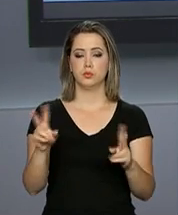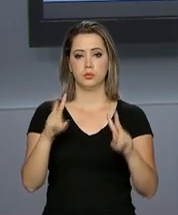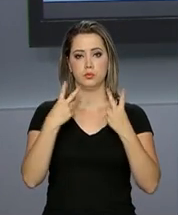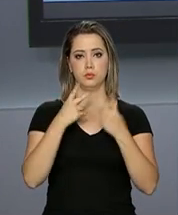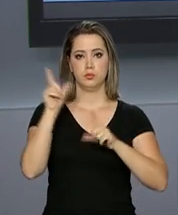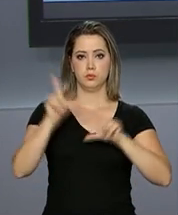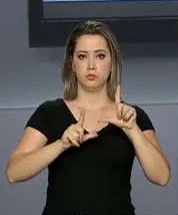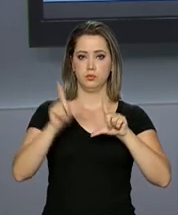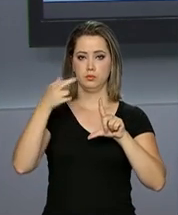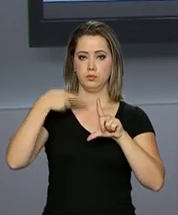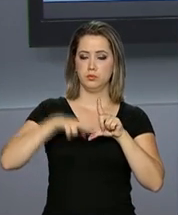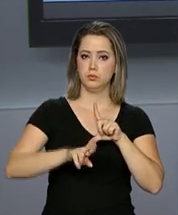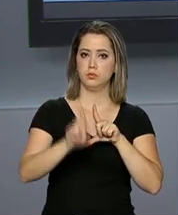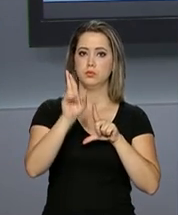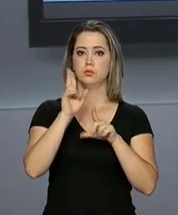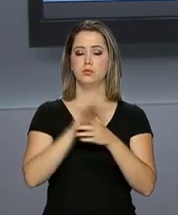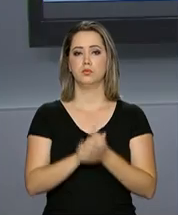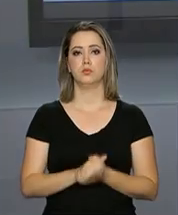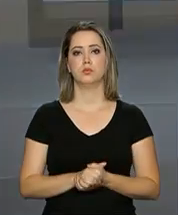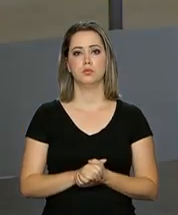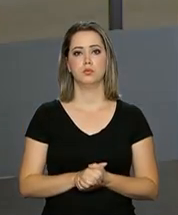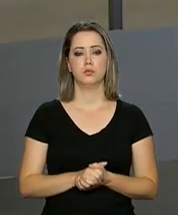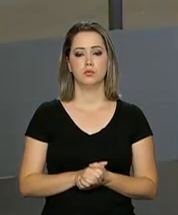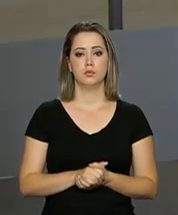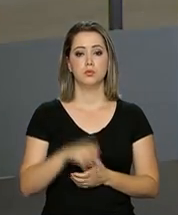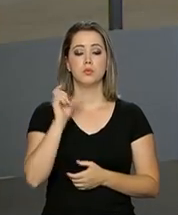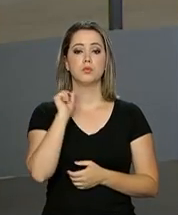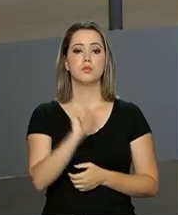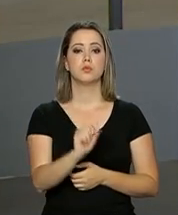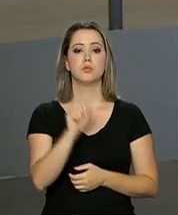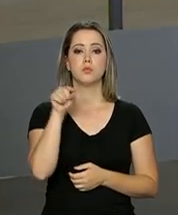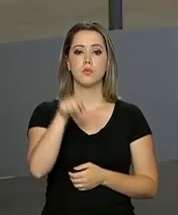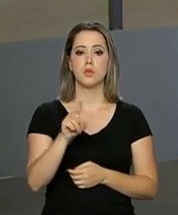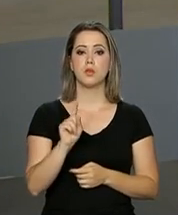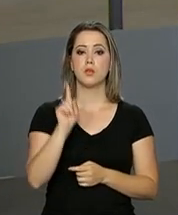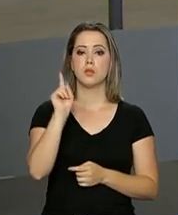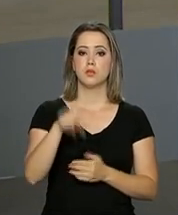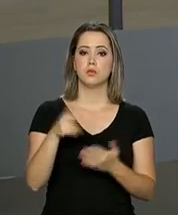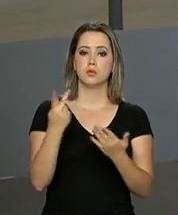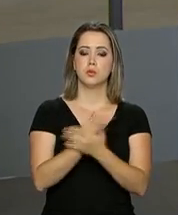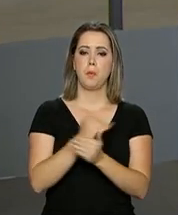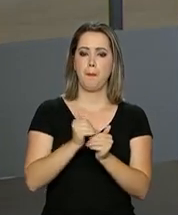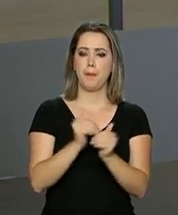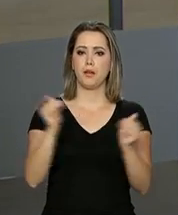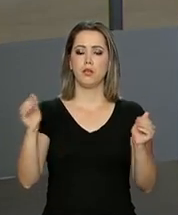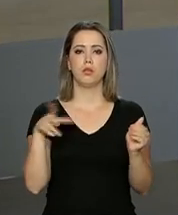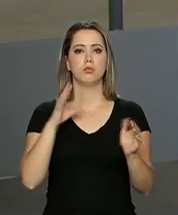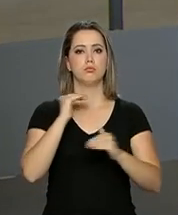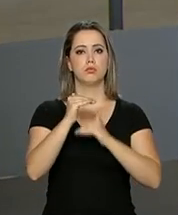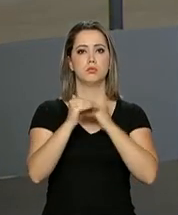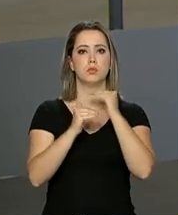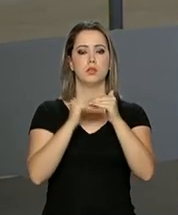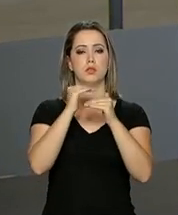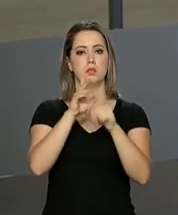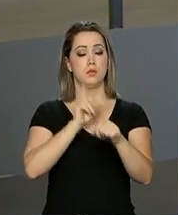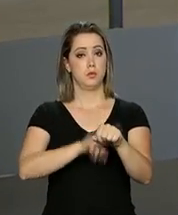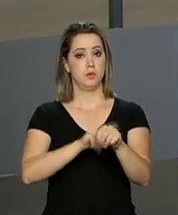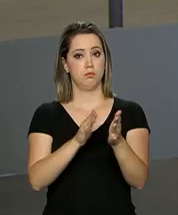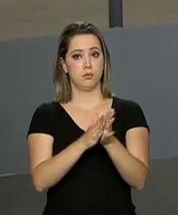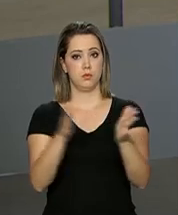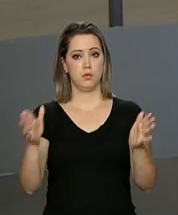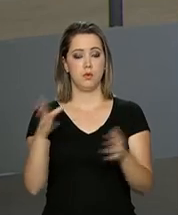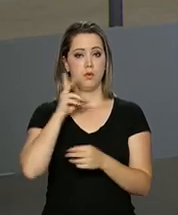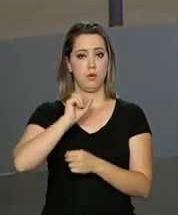a todos que nos assistem na TV NBR olha Roberto Este foi o maior crescimento Neste período de comparação